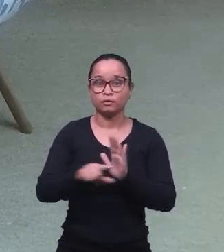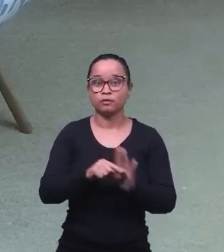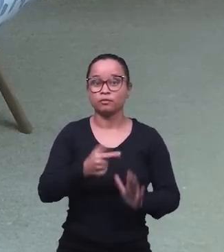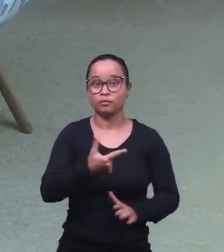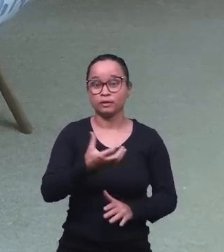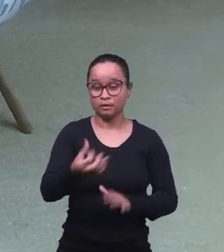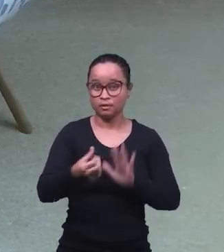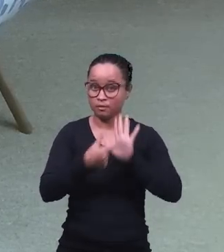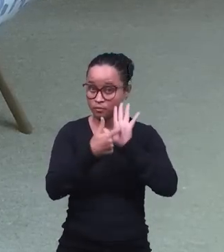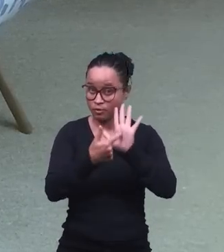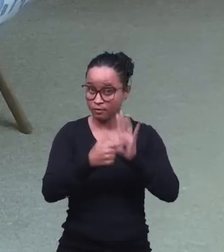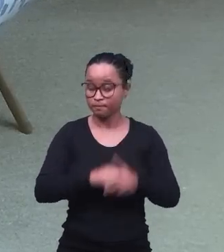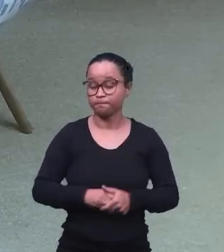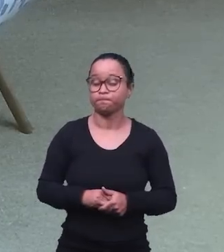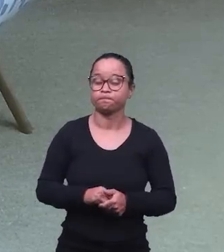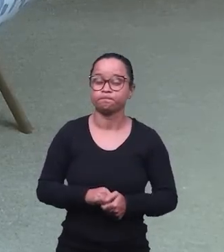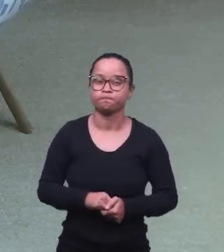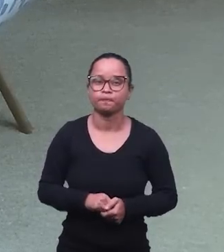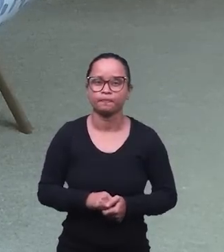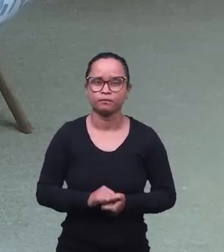26, que diz assim: Que